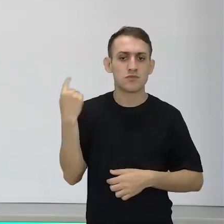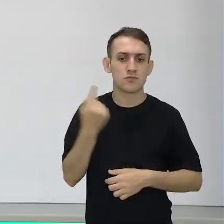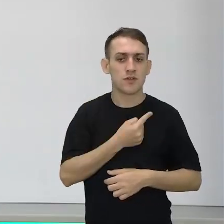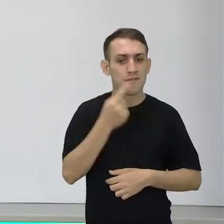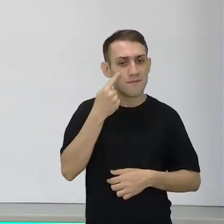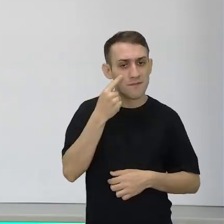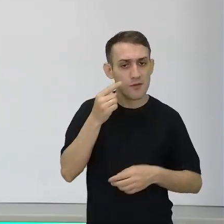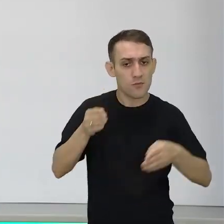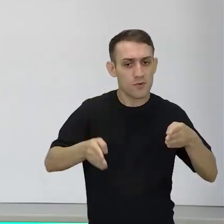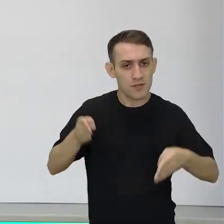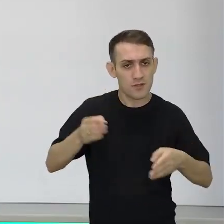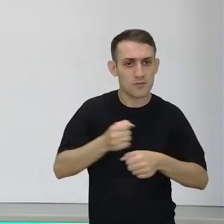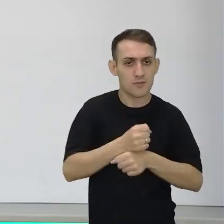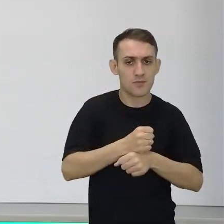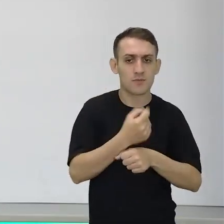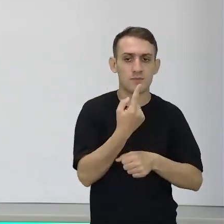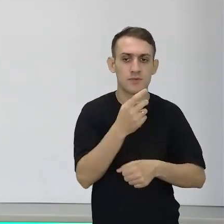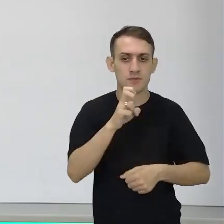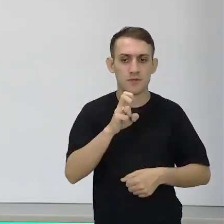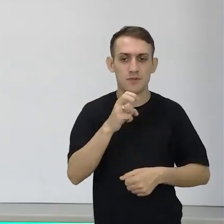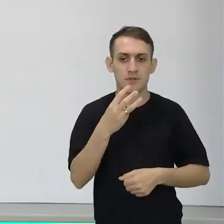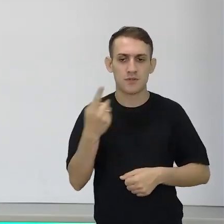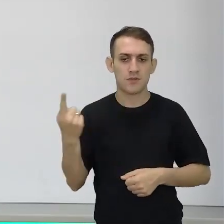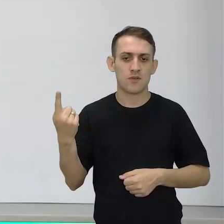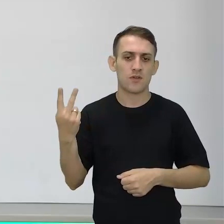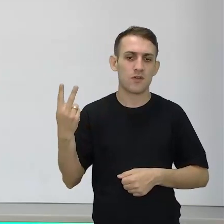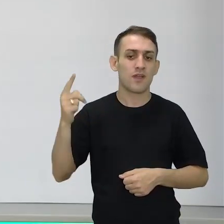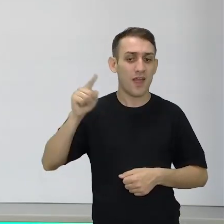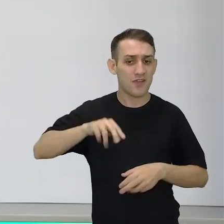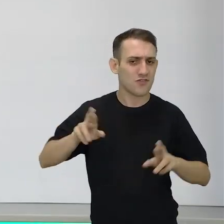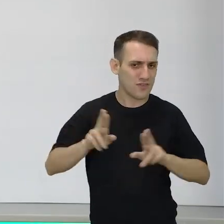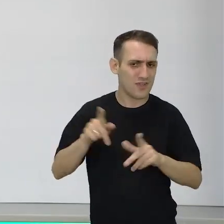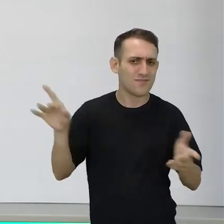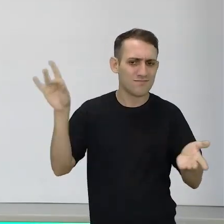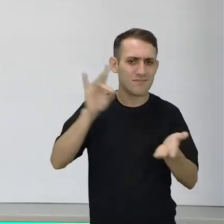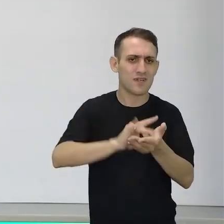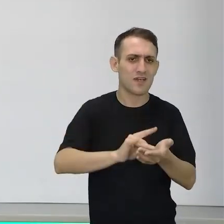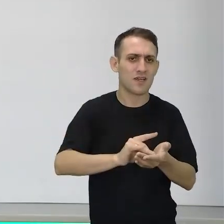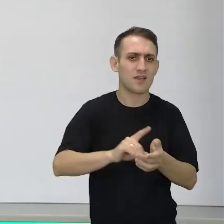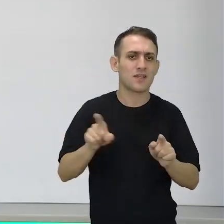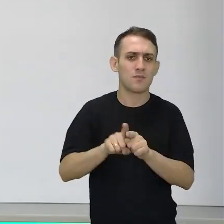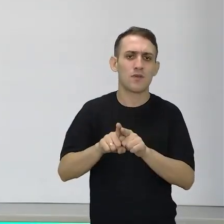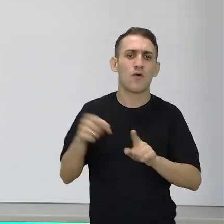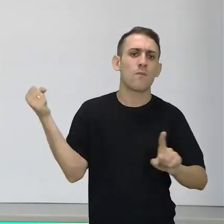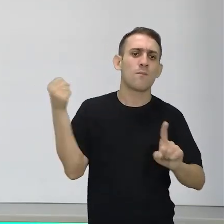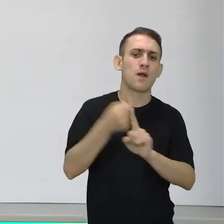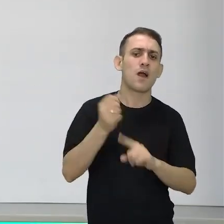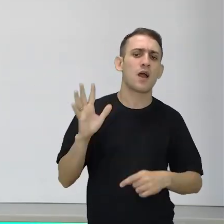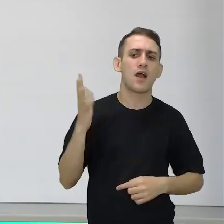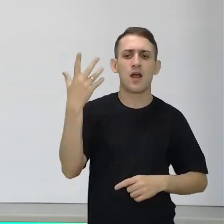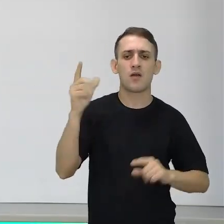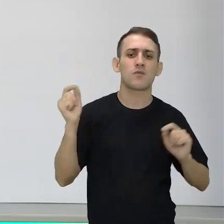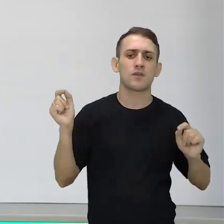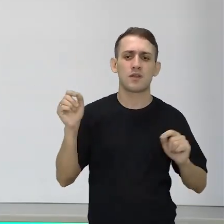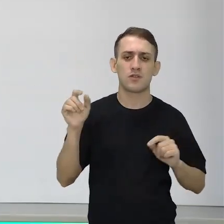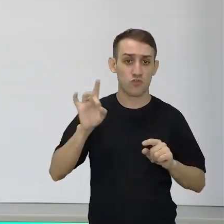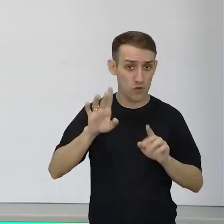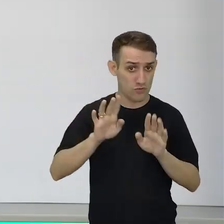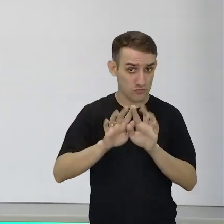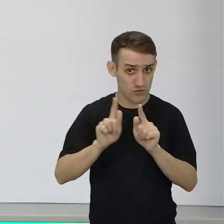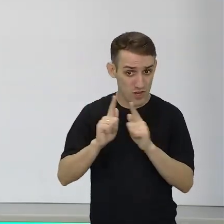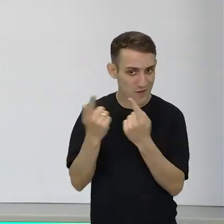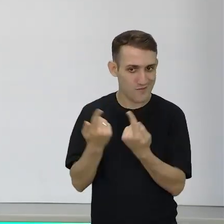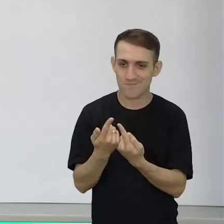aí esse período aí de 1532, é uma grande diferença, não é verdade? e esses impactos aconteceram aí não só